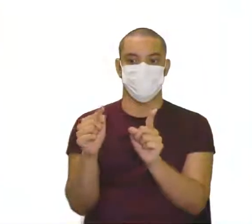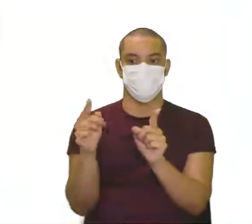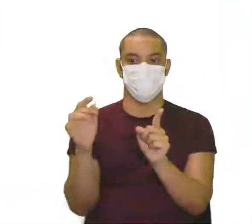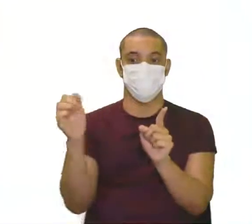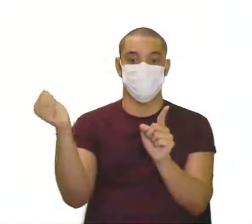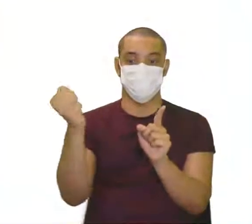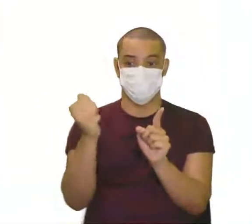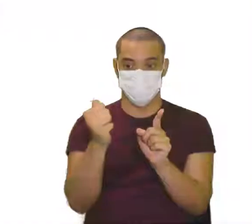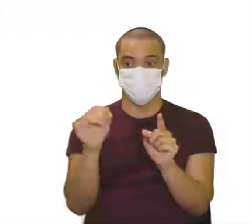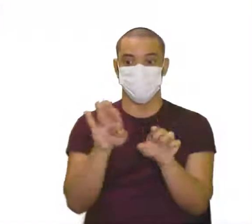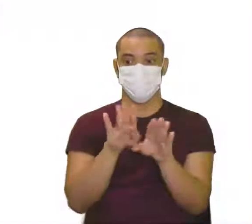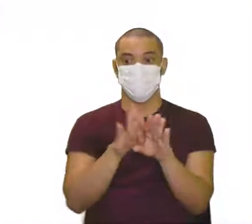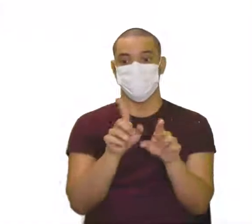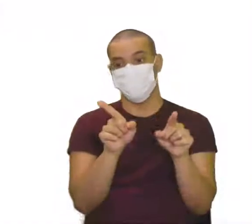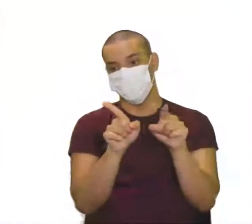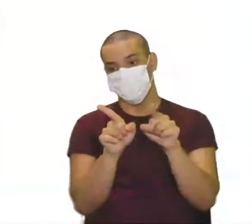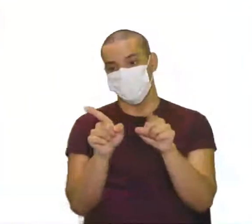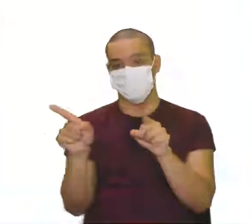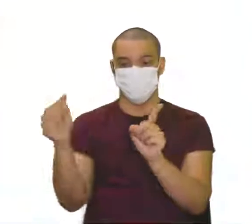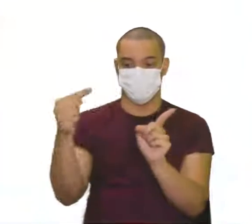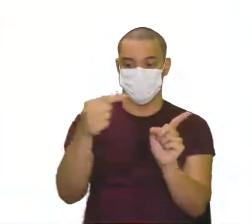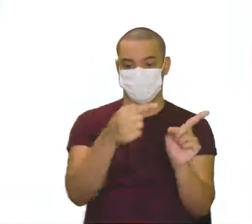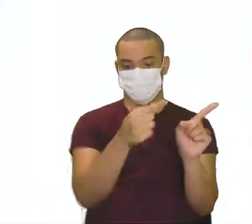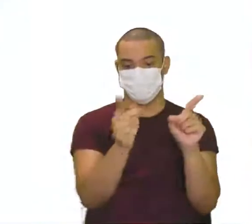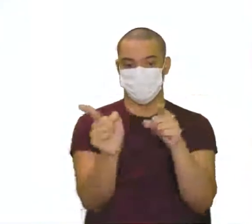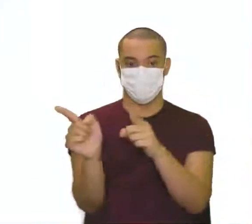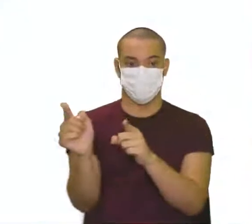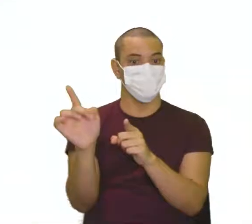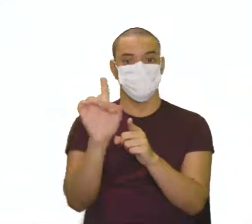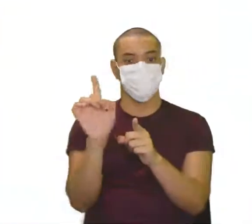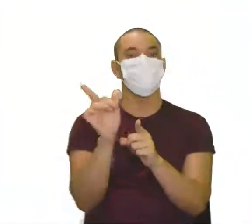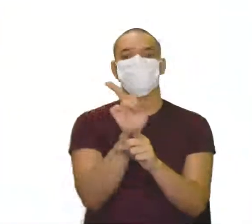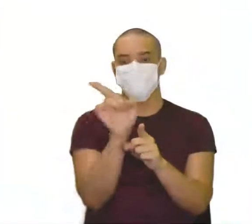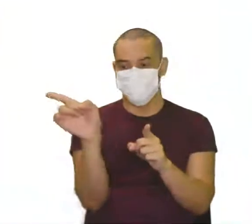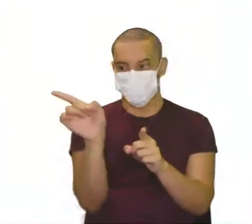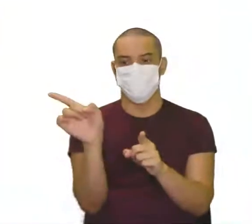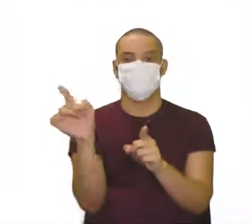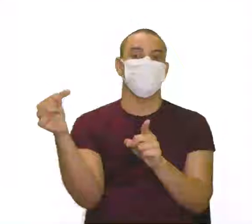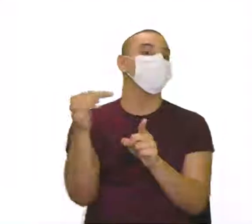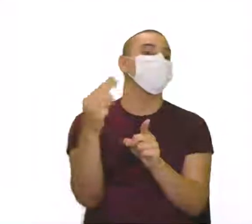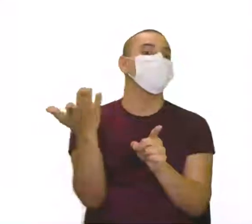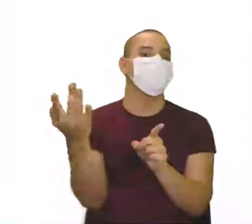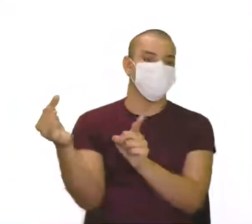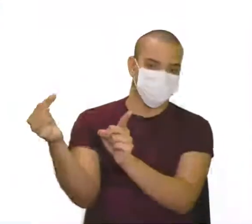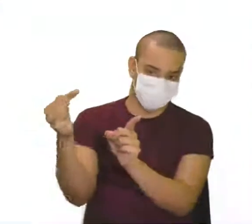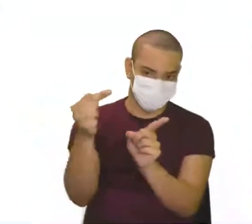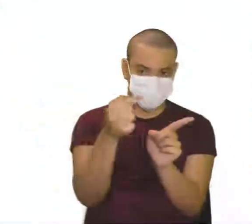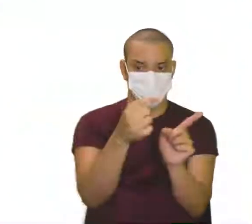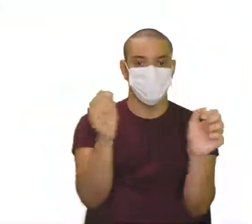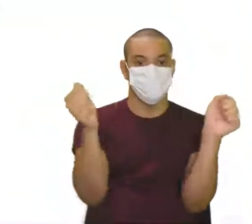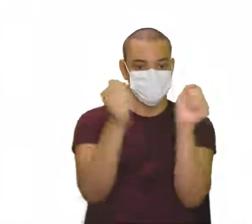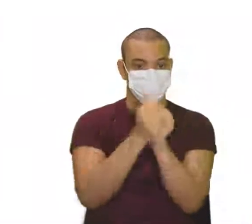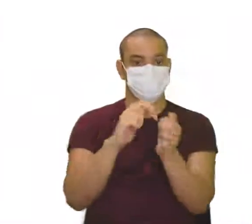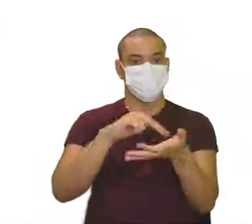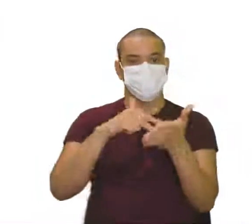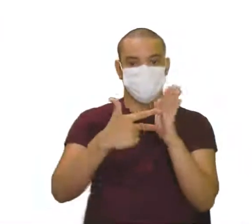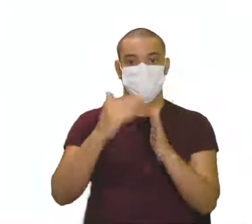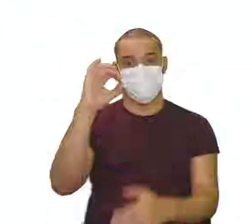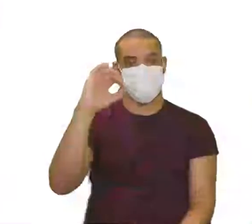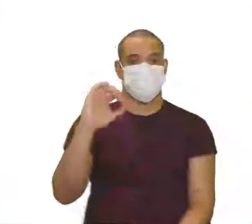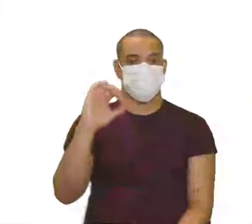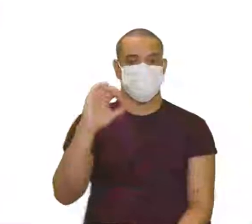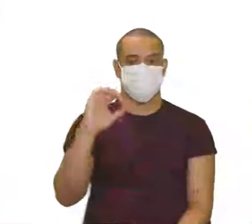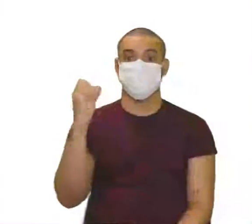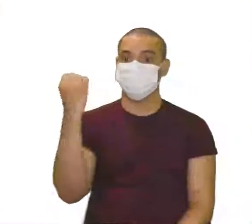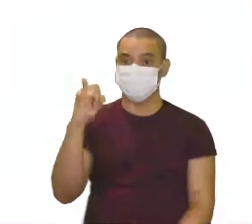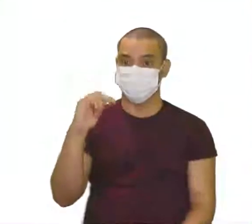essa velocidade e essa aqui, ó, a nossa linha, é quanto aqui? Zero, ok? Se